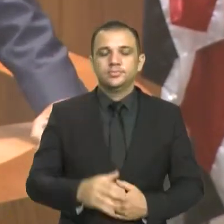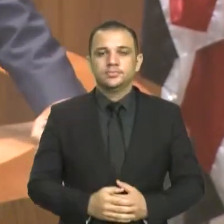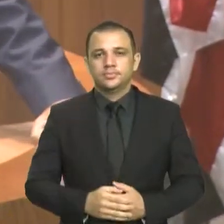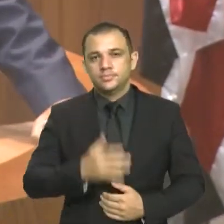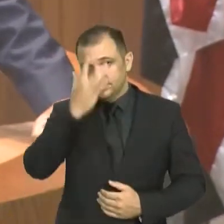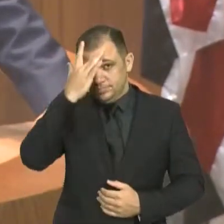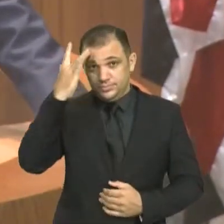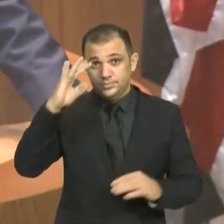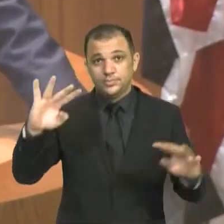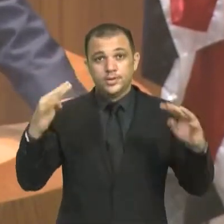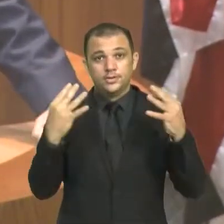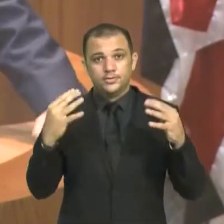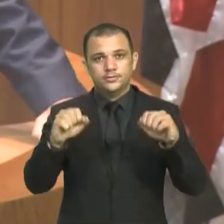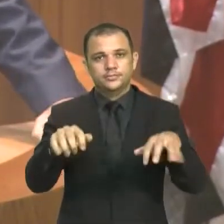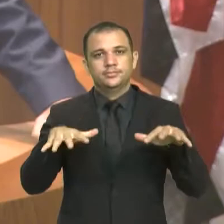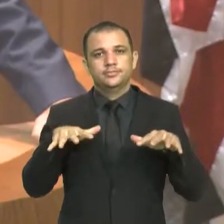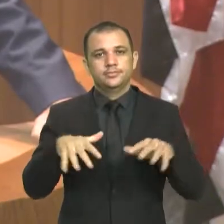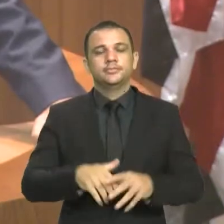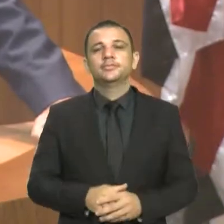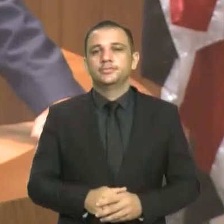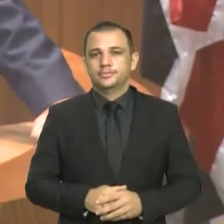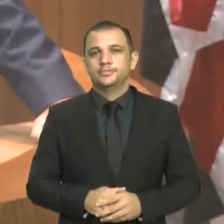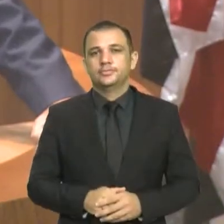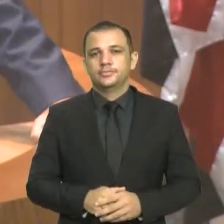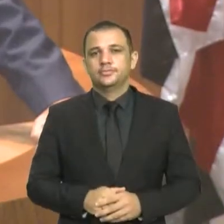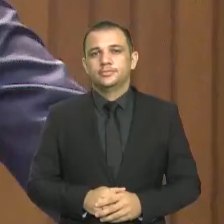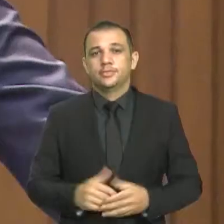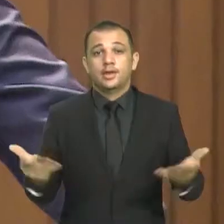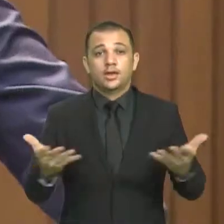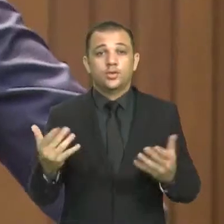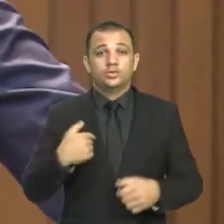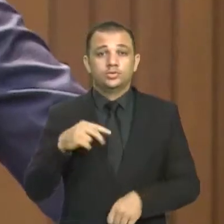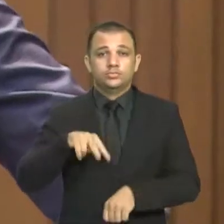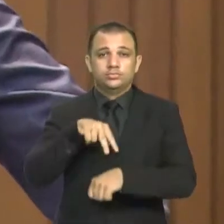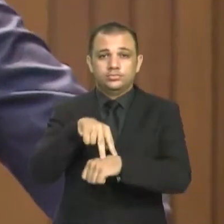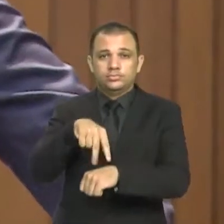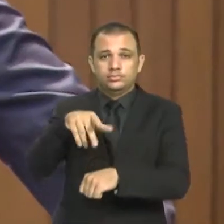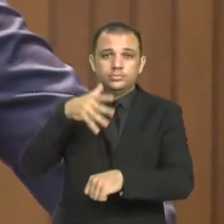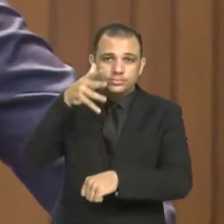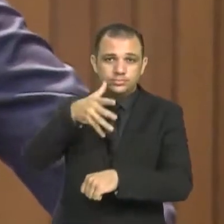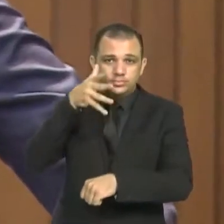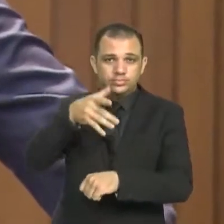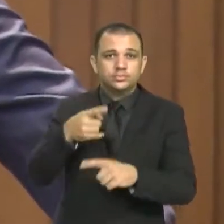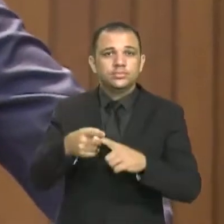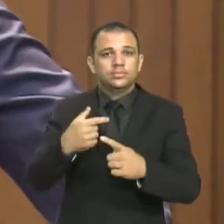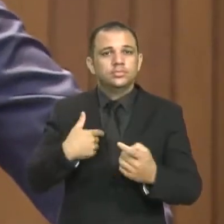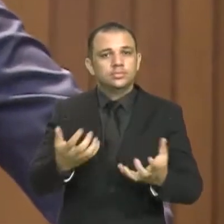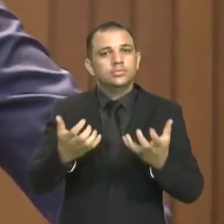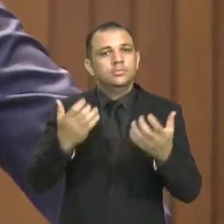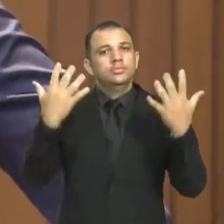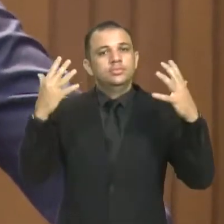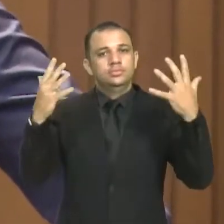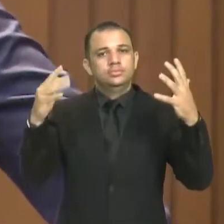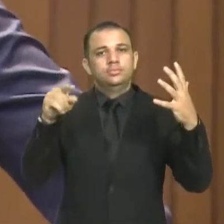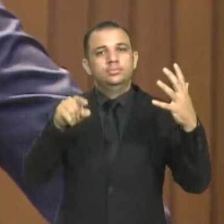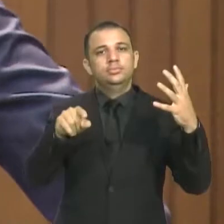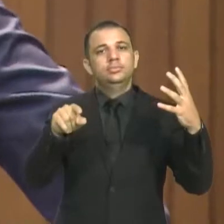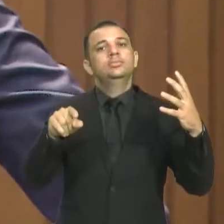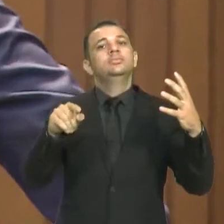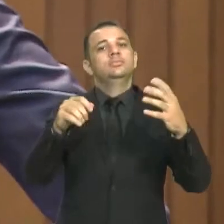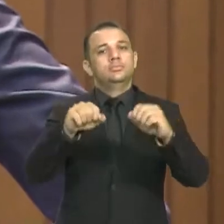eu faço questão de vir a essa tribuna hoje para parabenizar um grande evento